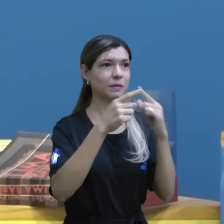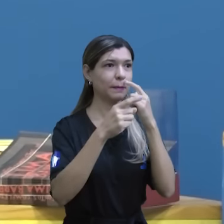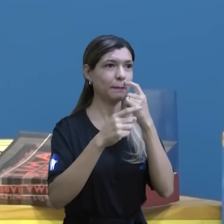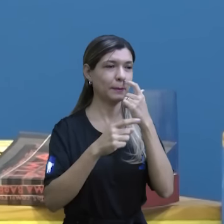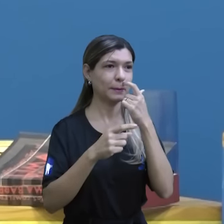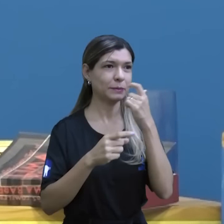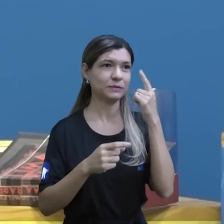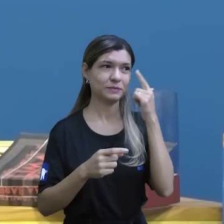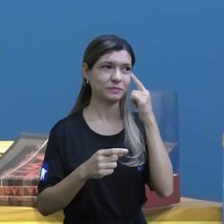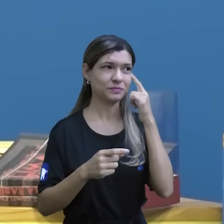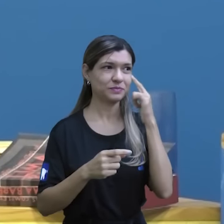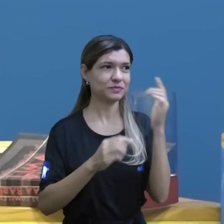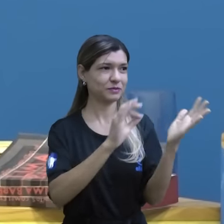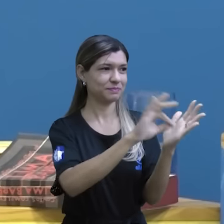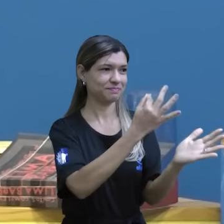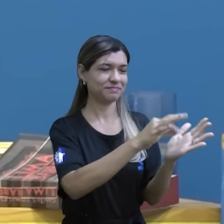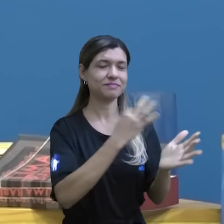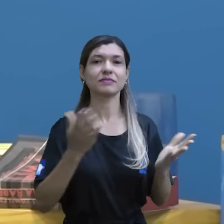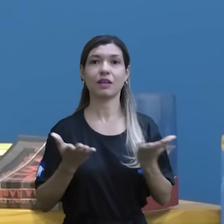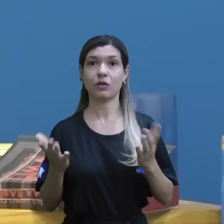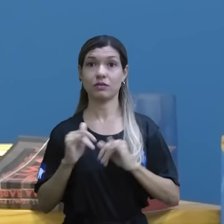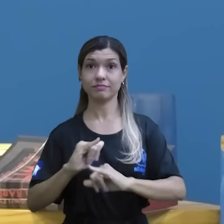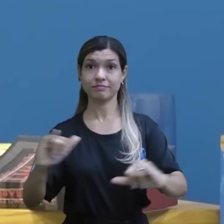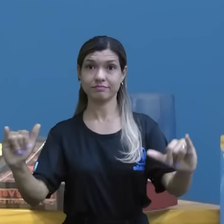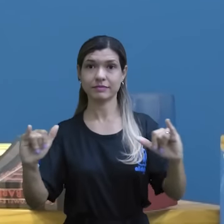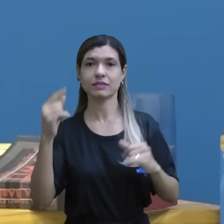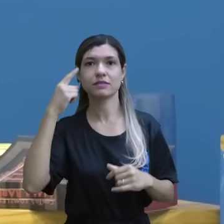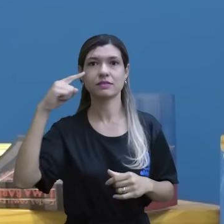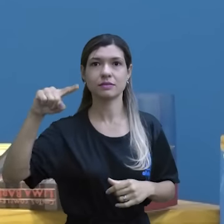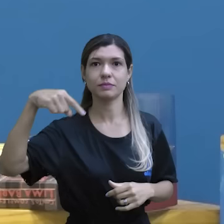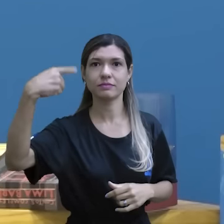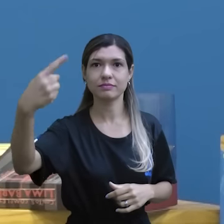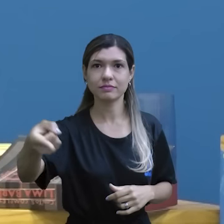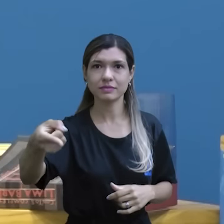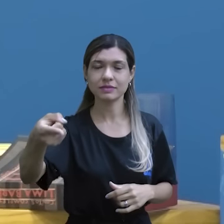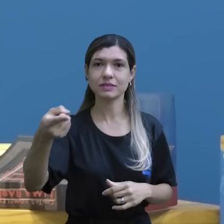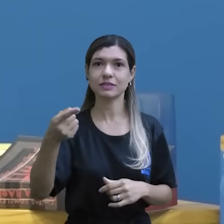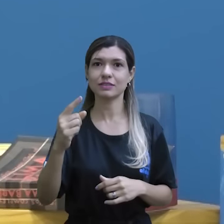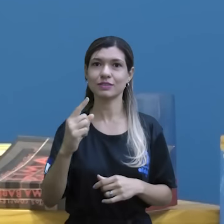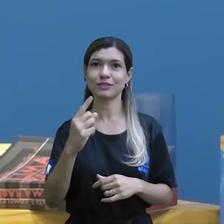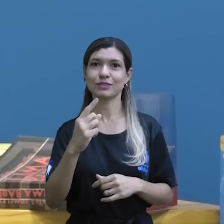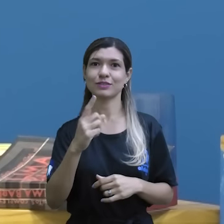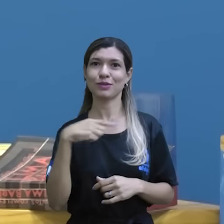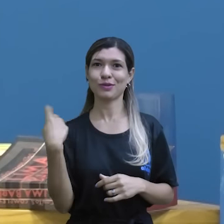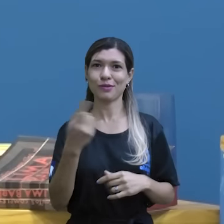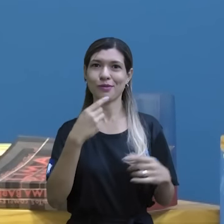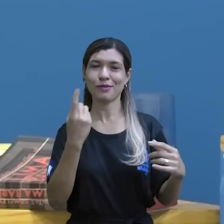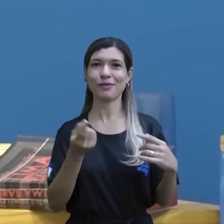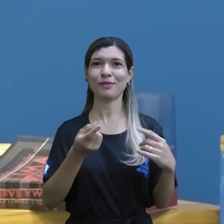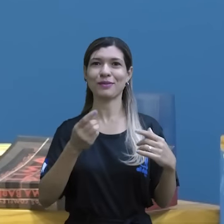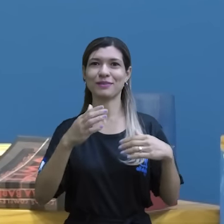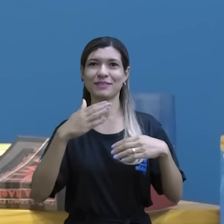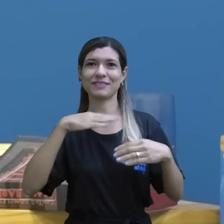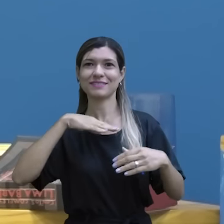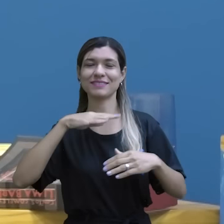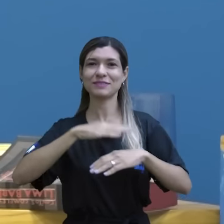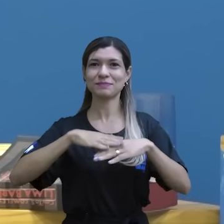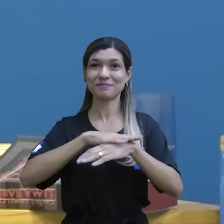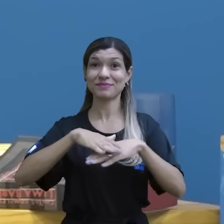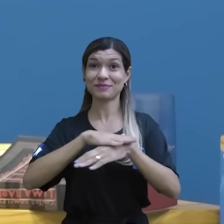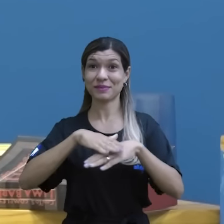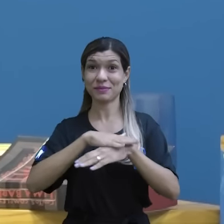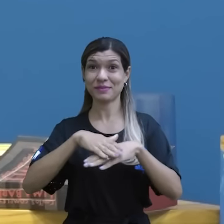estará disponível no canal do YouTube do Banco do Brasil. Nosso próximo encontro do Clube de Leitura, diferentemente,